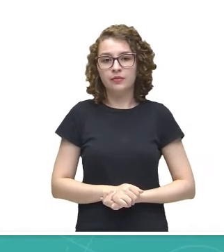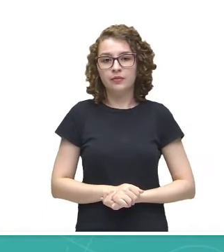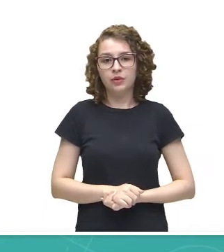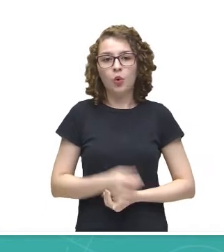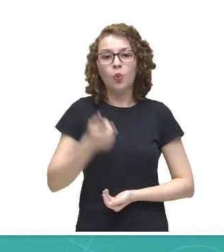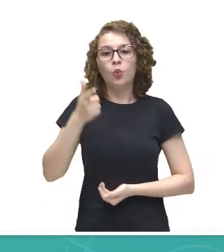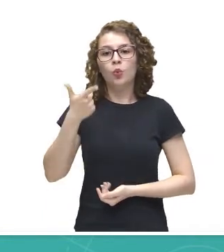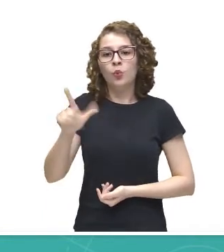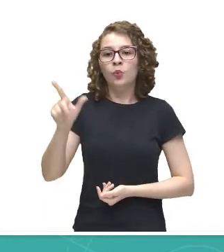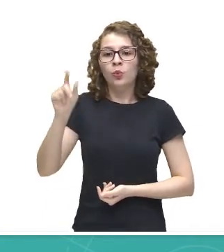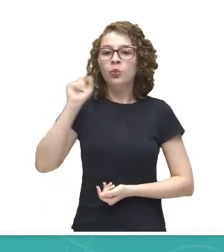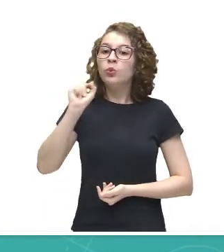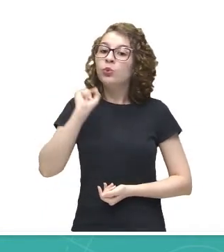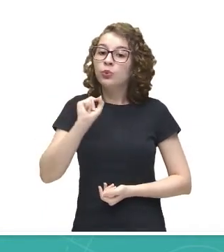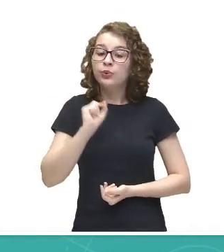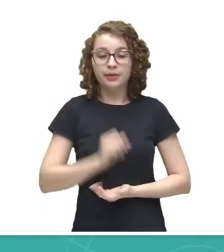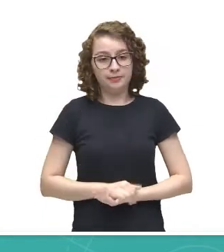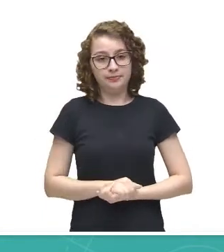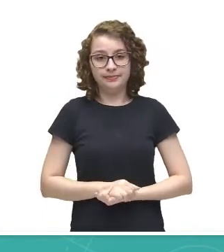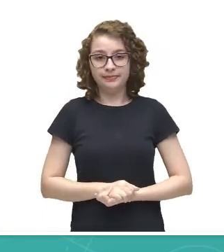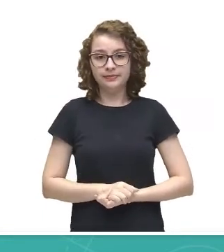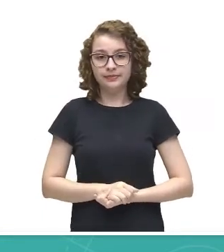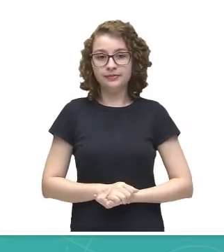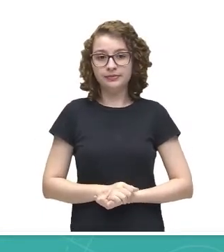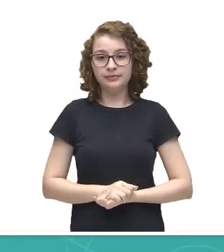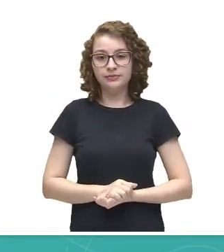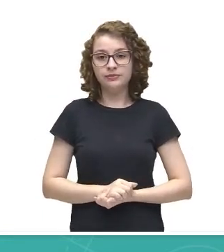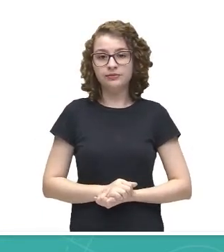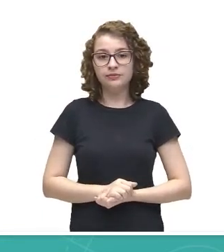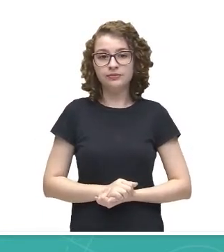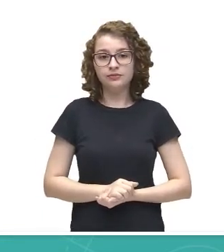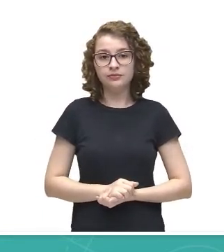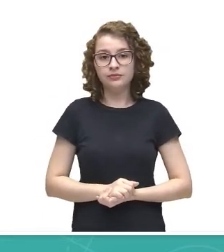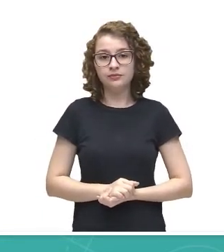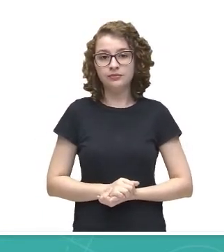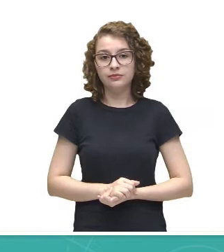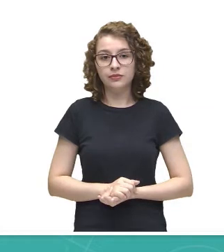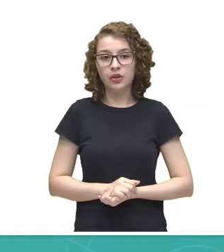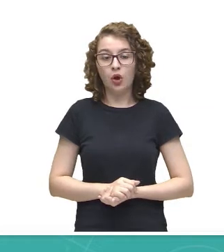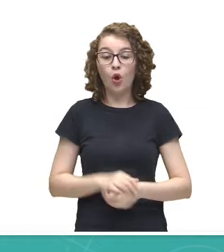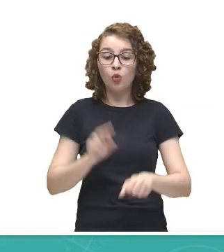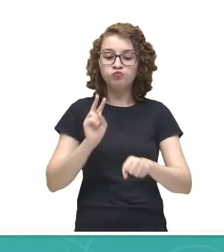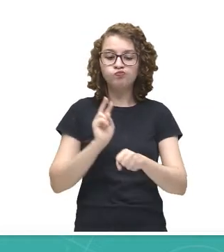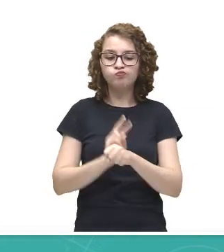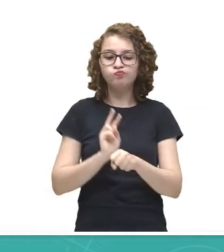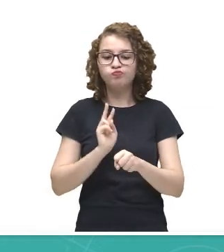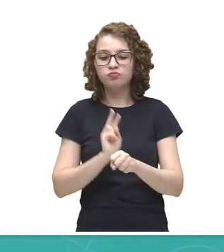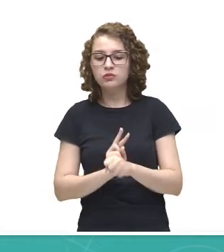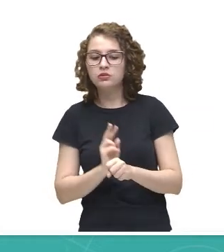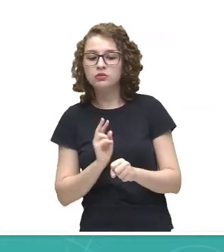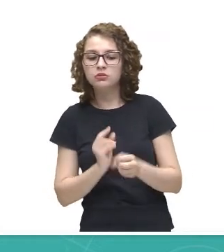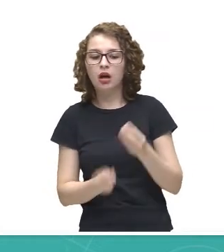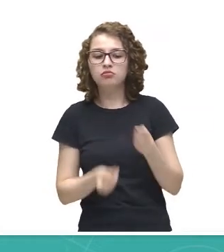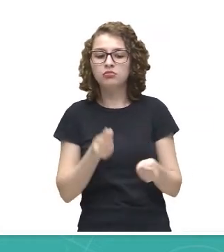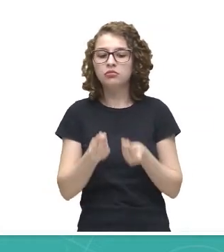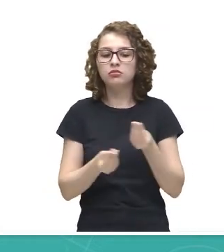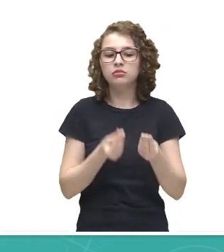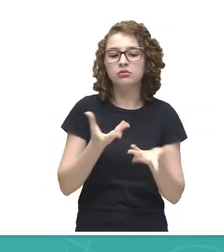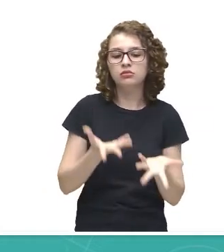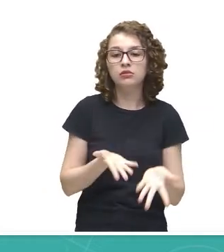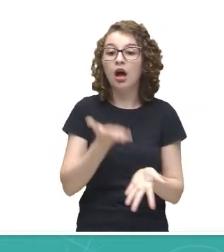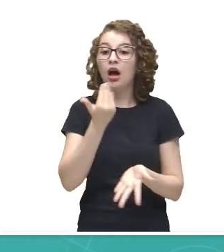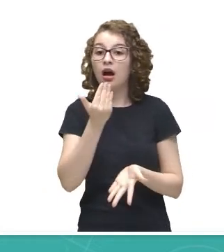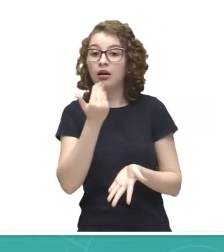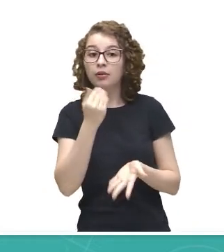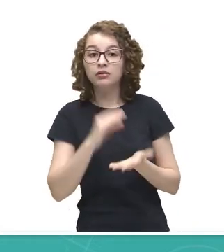nós podemos ter uma boa, que nos ajuda a ter um bom processo de envelhecimento, são os cuidados com a alimentação, né? É importante